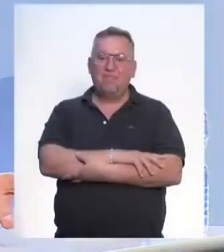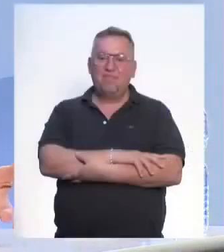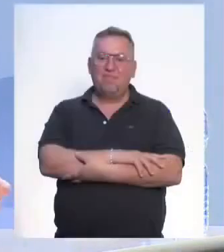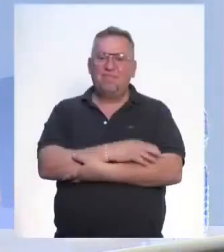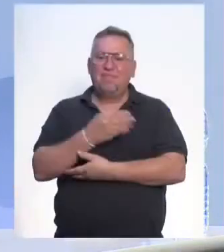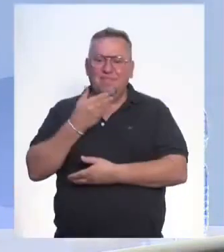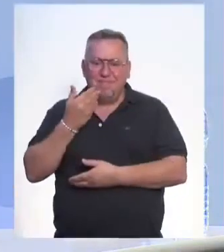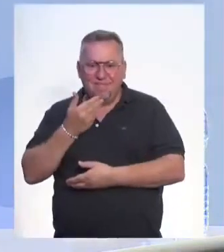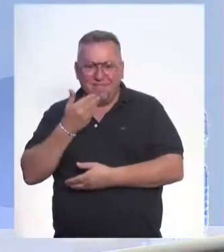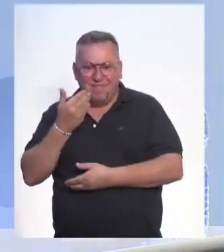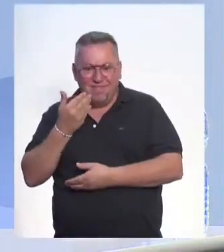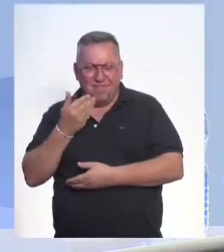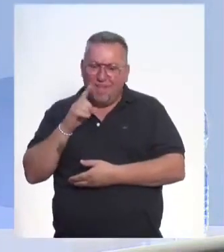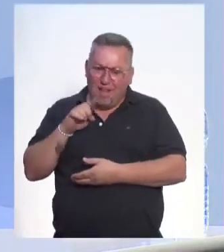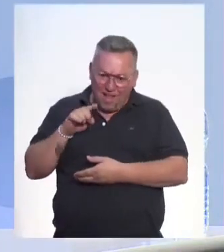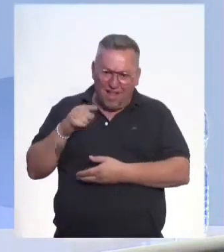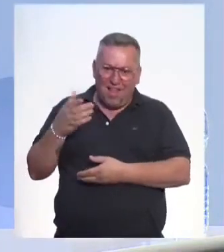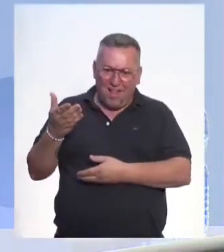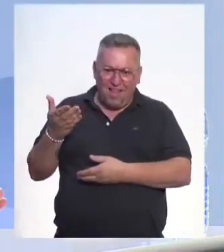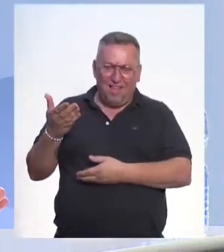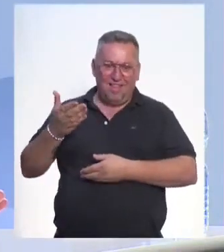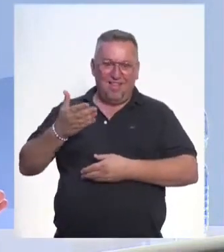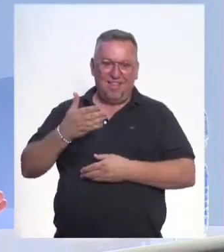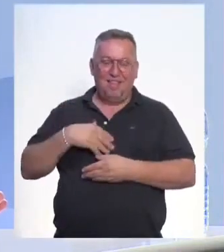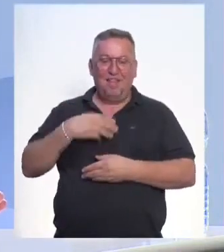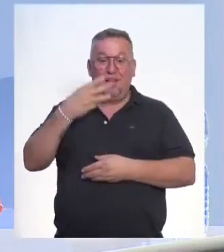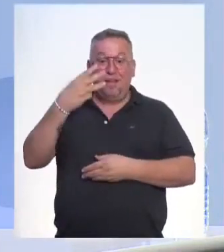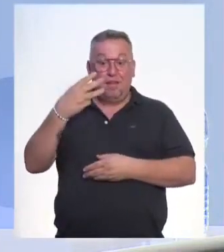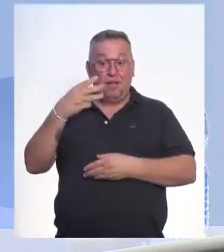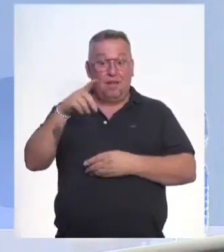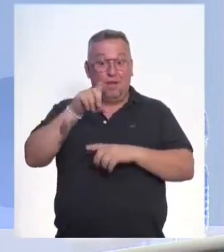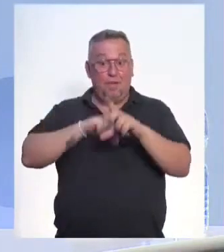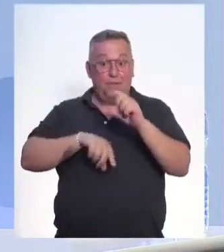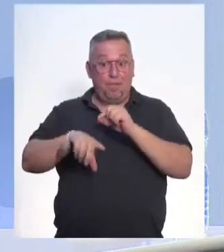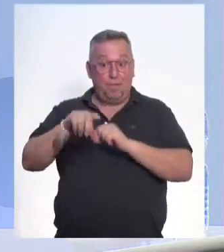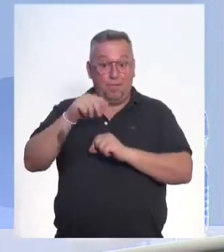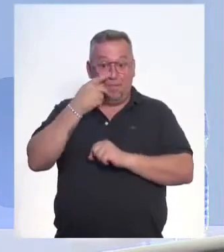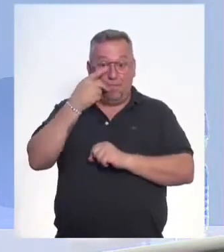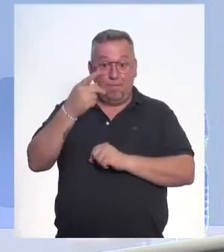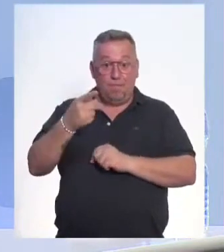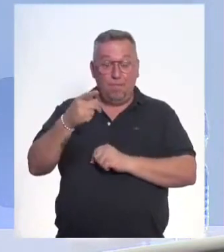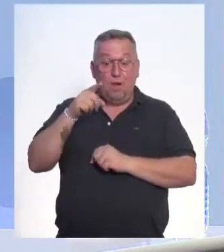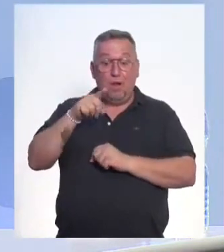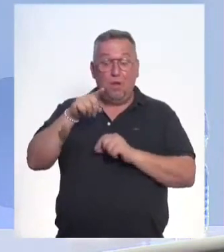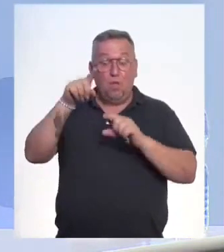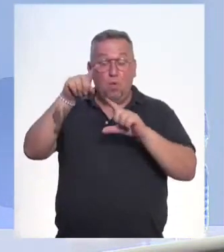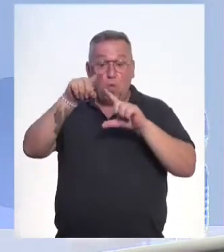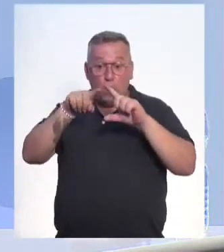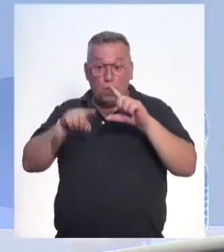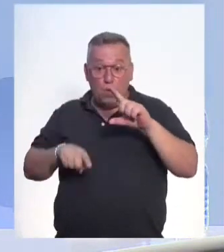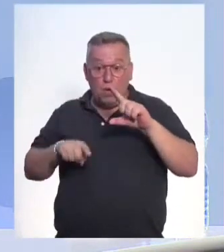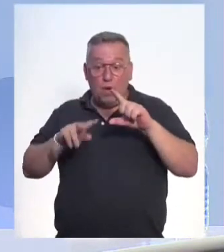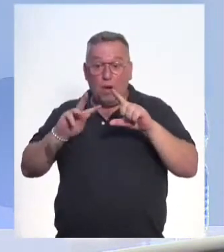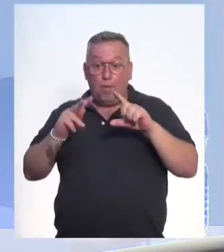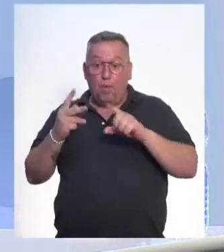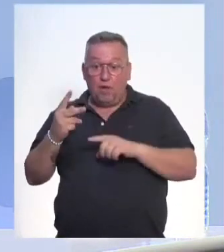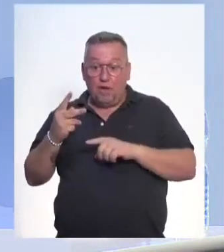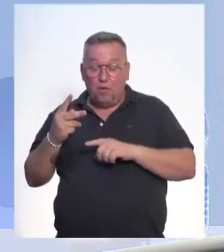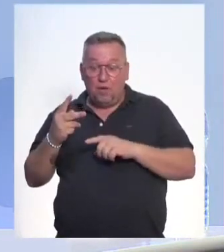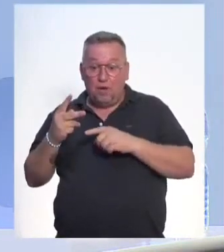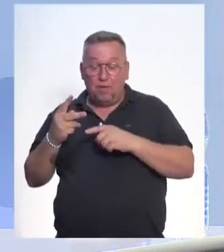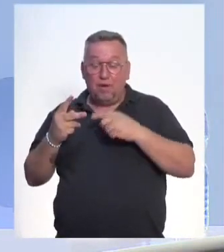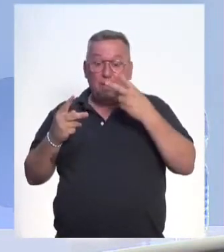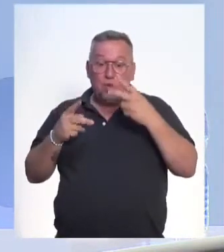Foi fácil ou não foi? Bom, 3 alternativas estão falando que este lado é uma hipotenusa e